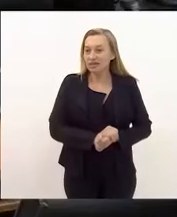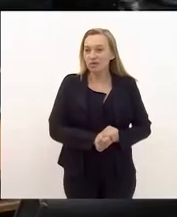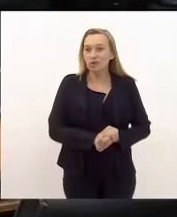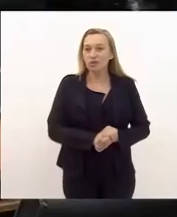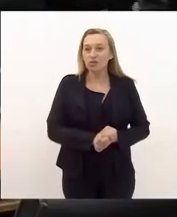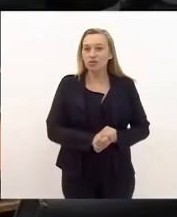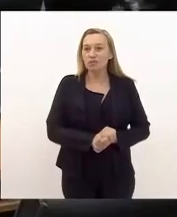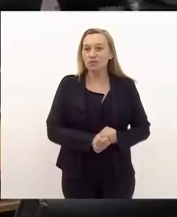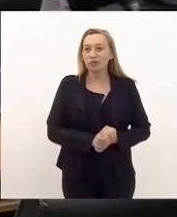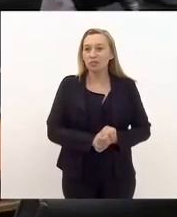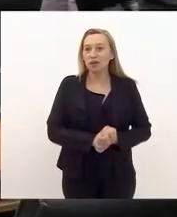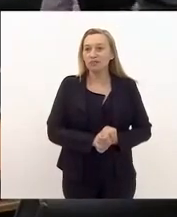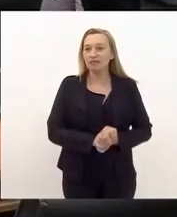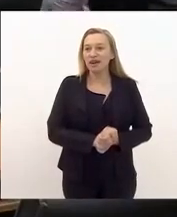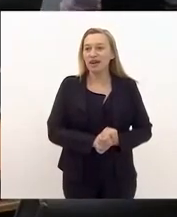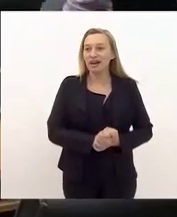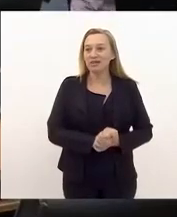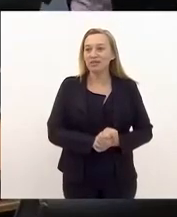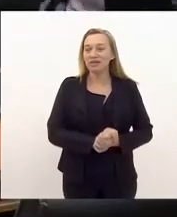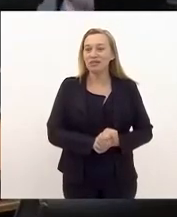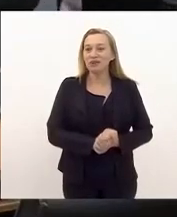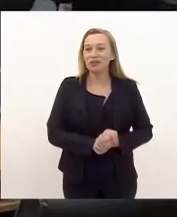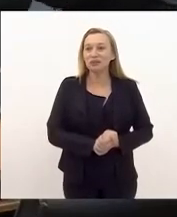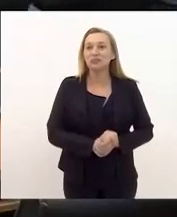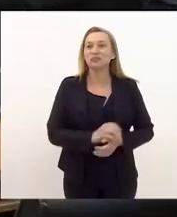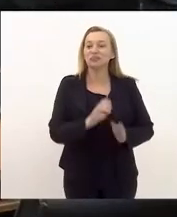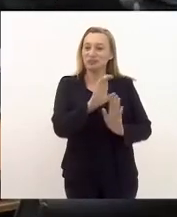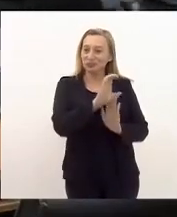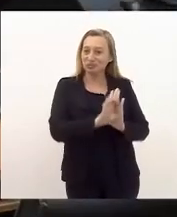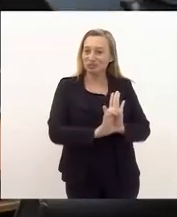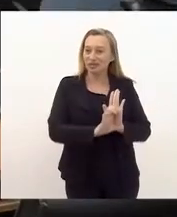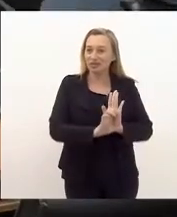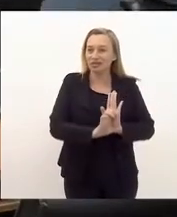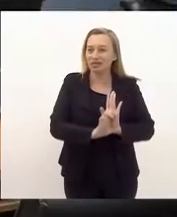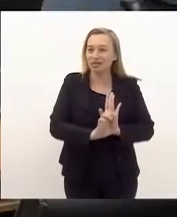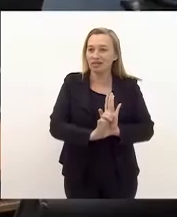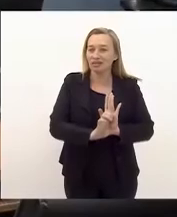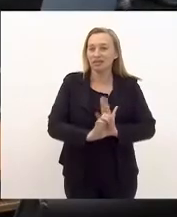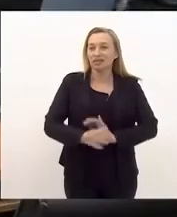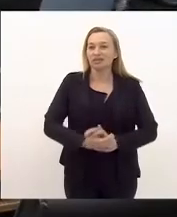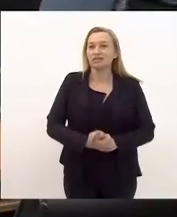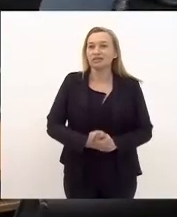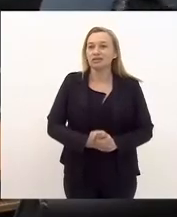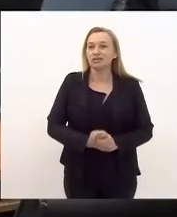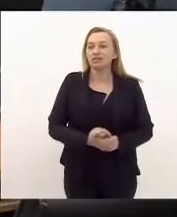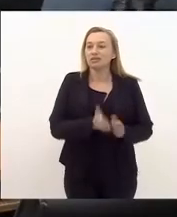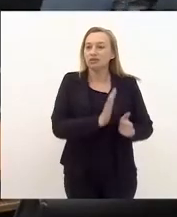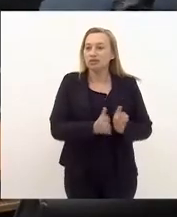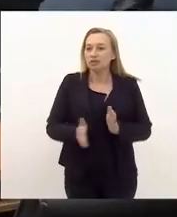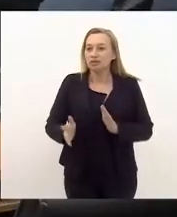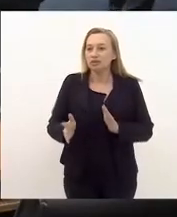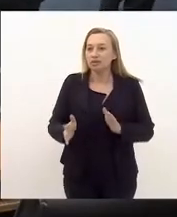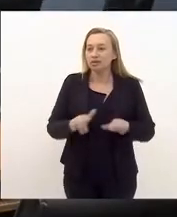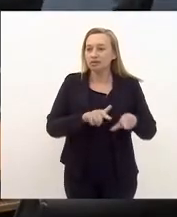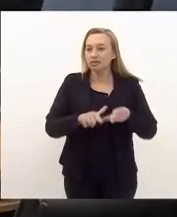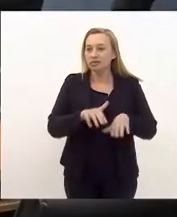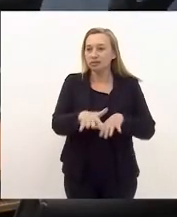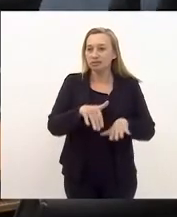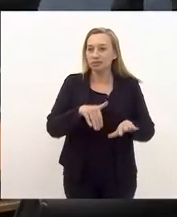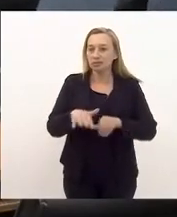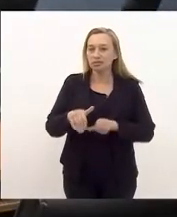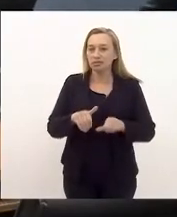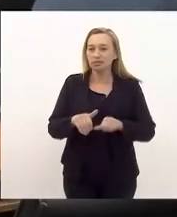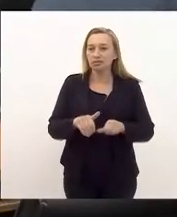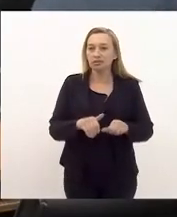autor solicitou a inclusão de uma emenda, se Vossa Excelência assim autorizar, chamar os trabalhos à ordem, parecer pela constitucionalidade com a